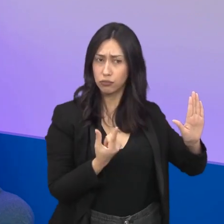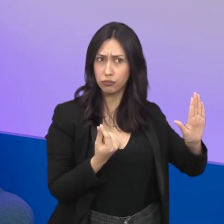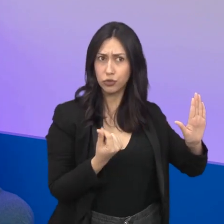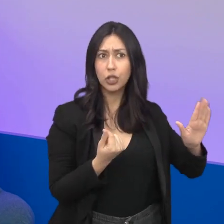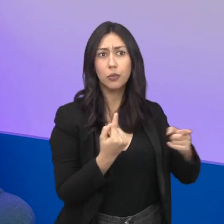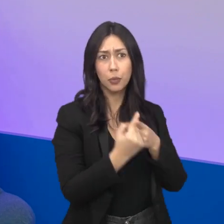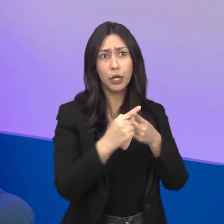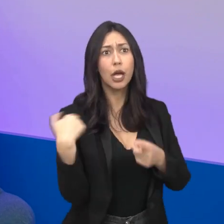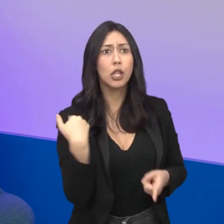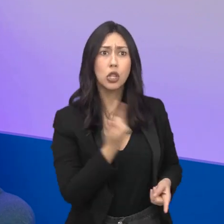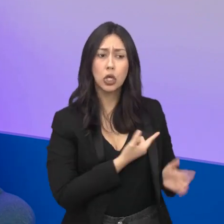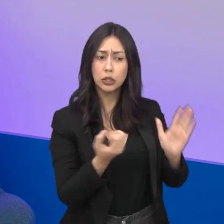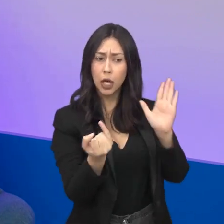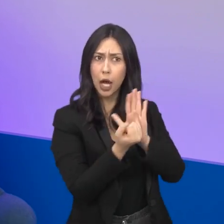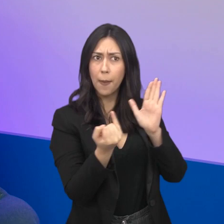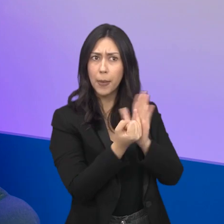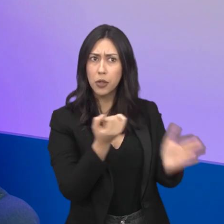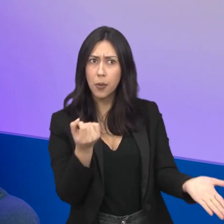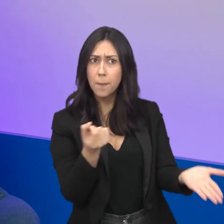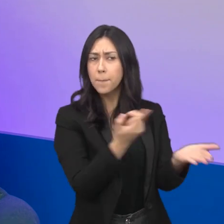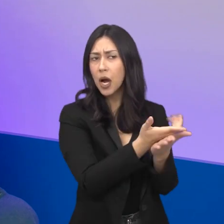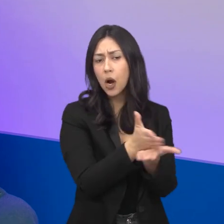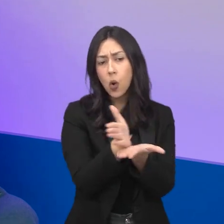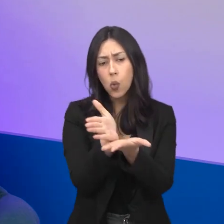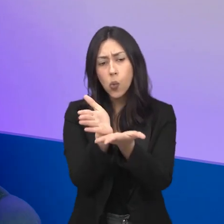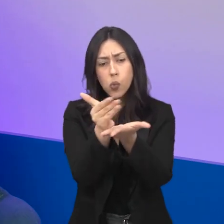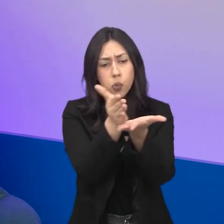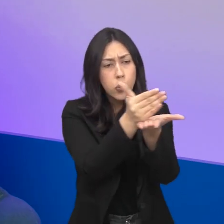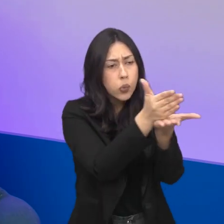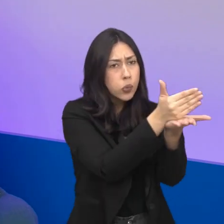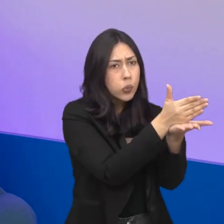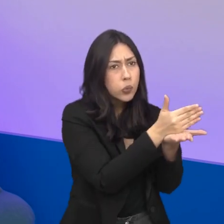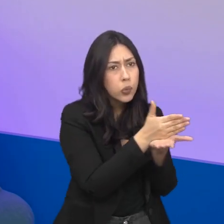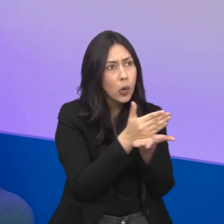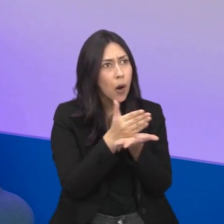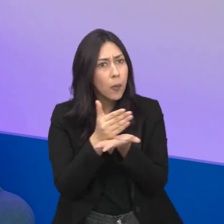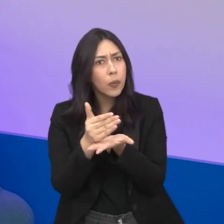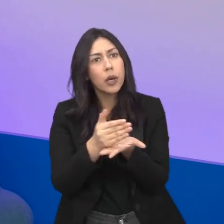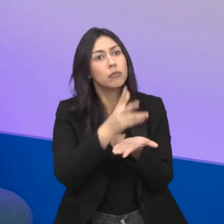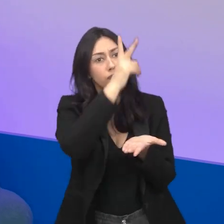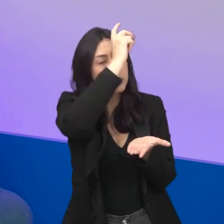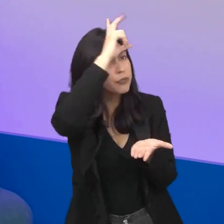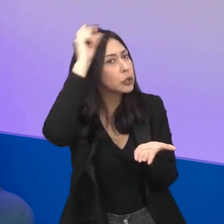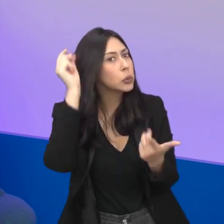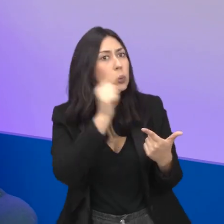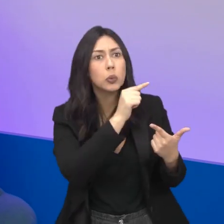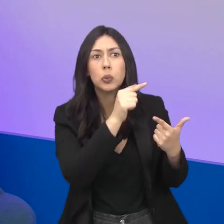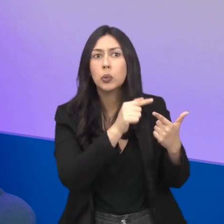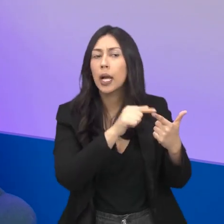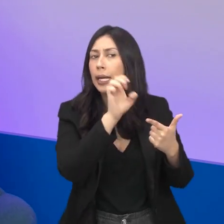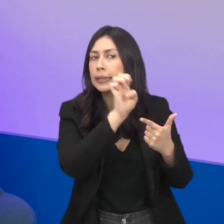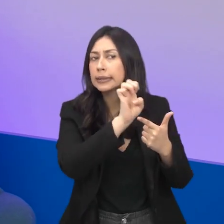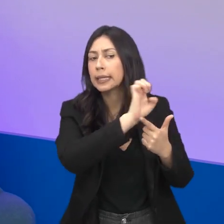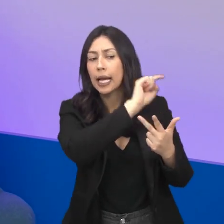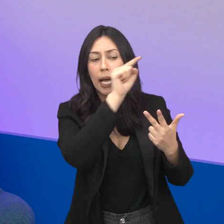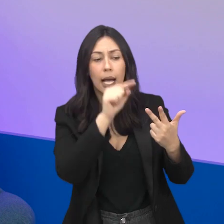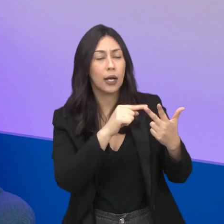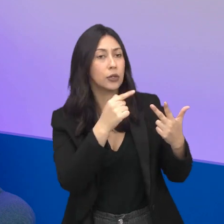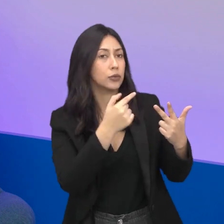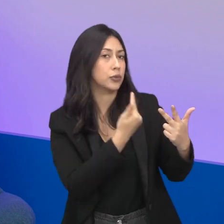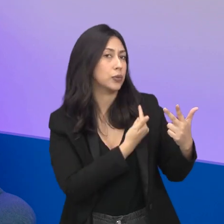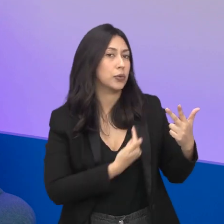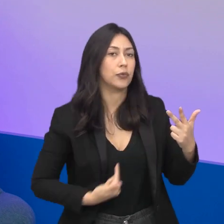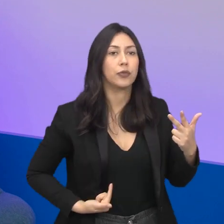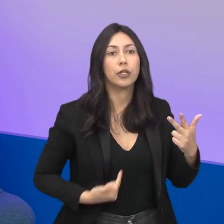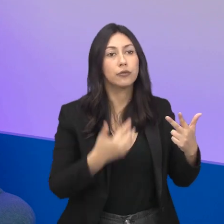imposto. Então, o dinheiro nosso que a gente coloca na caixinha da prefeitura ou do governo estadual, federal, para que ele possa